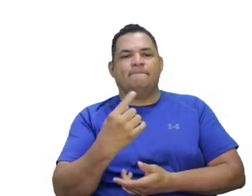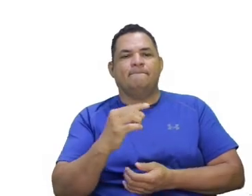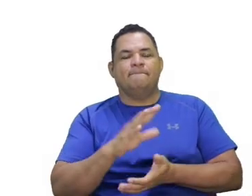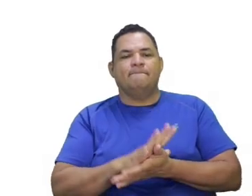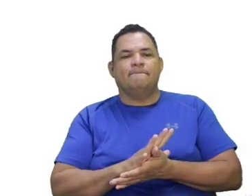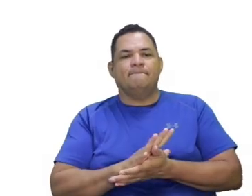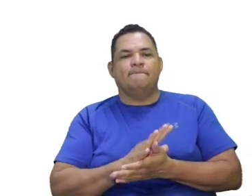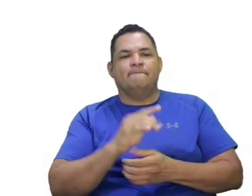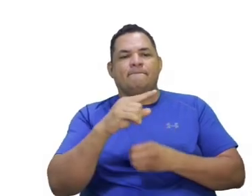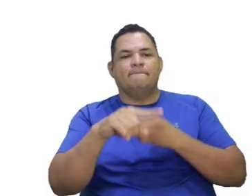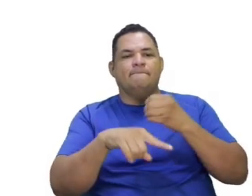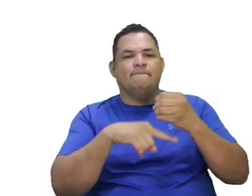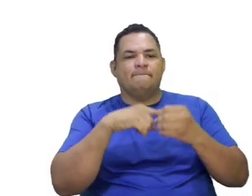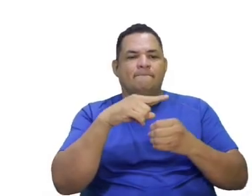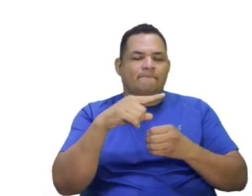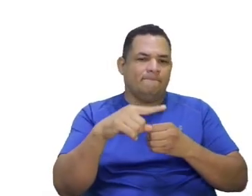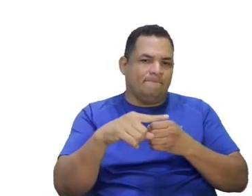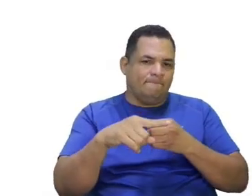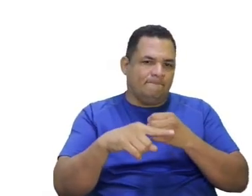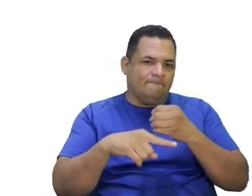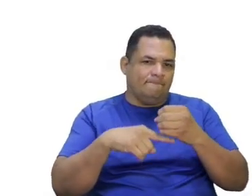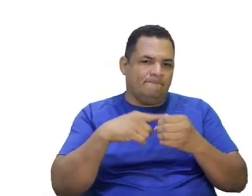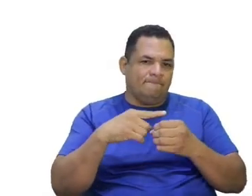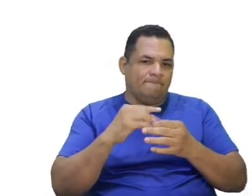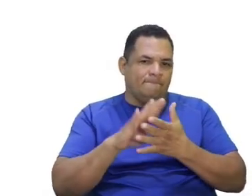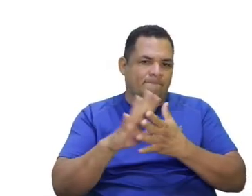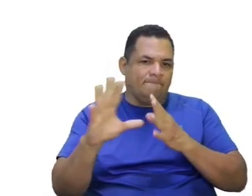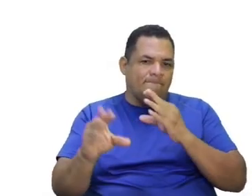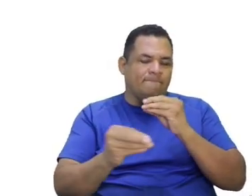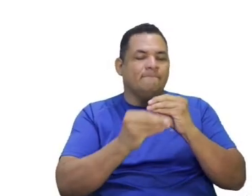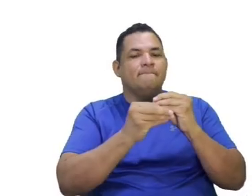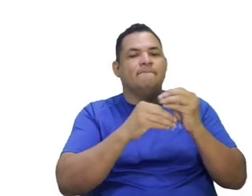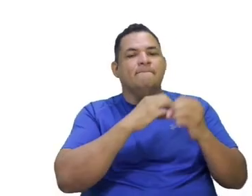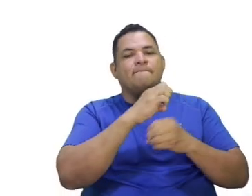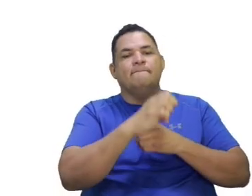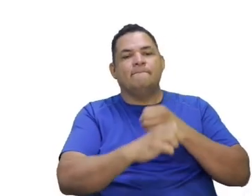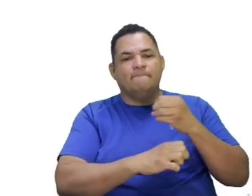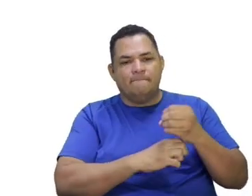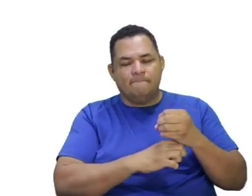ter átomos que vão ganhar elétrons,